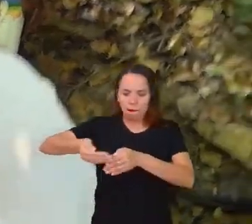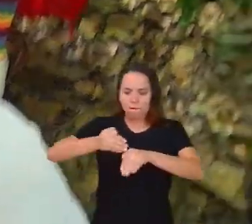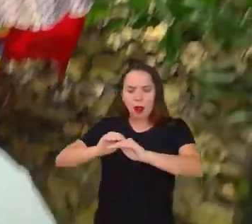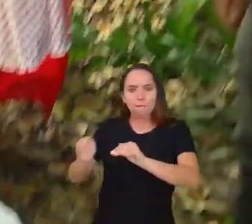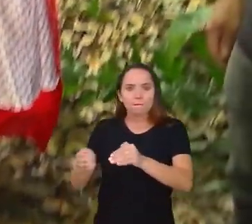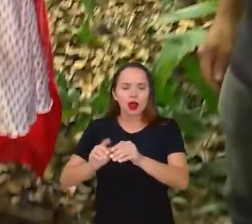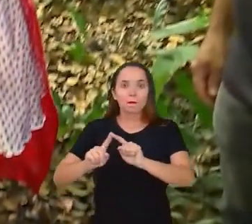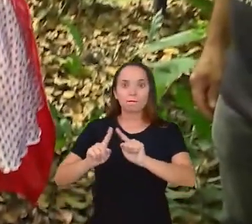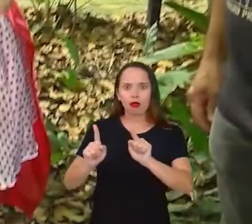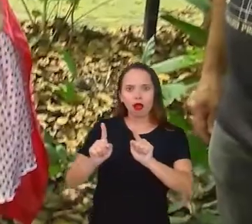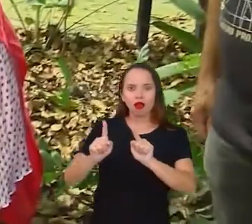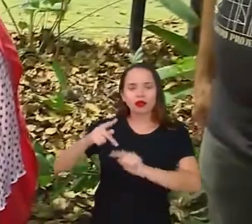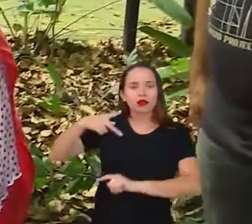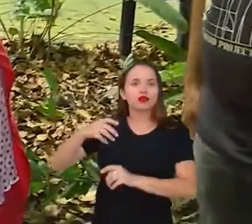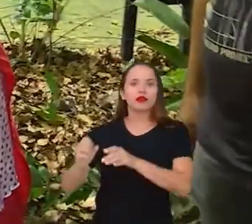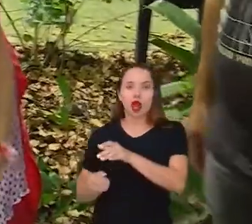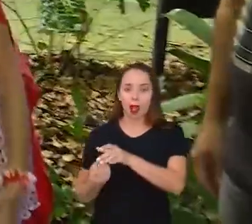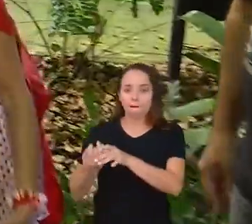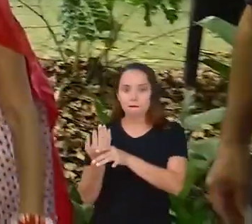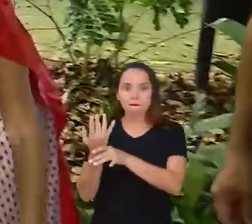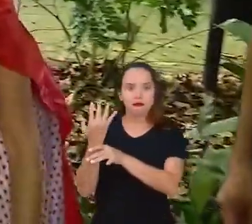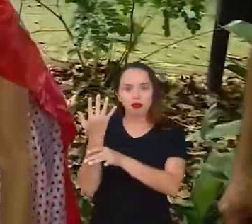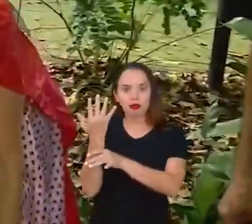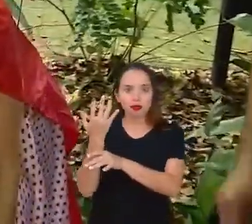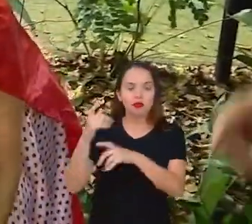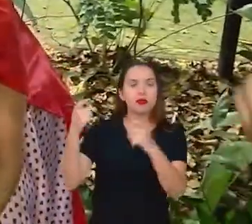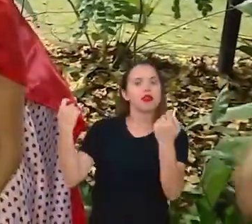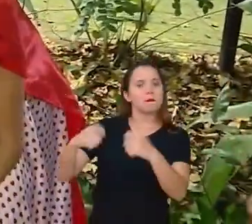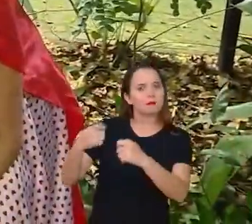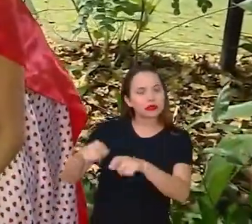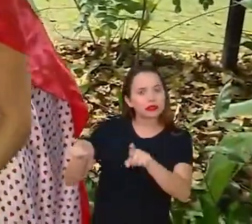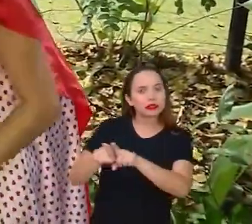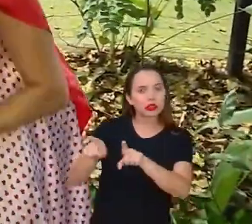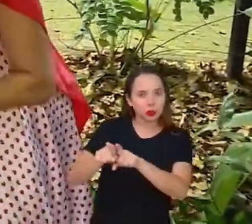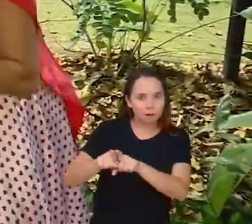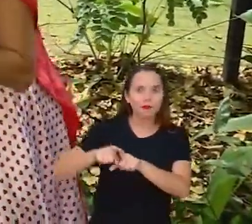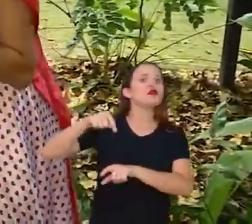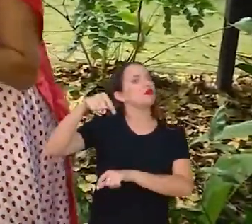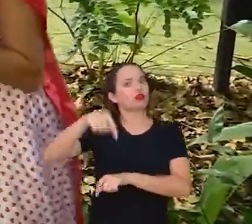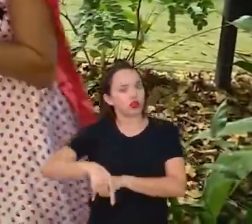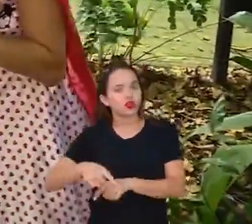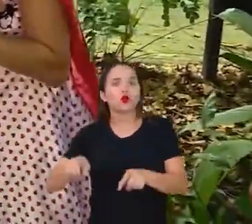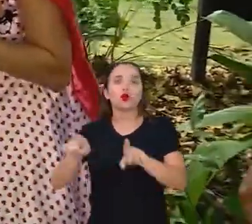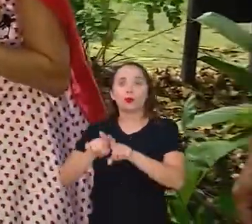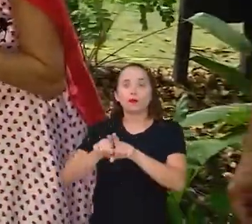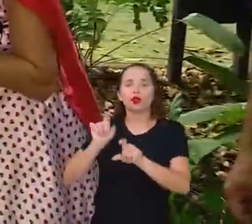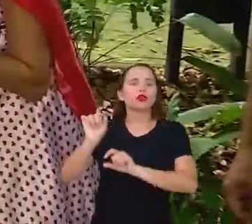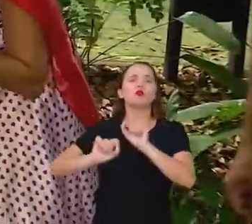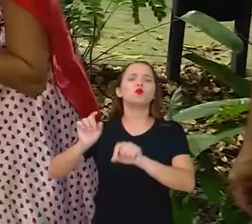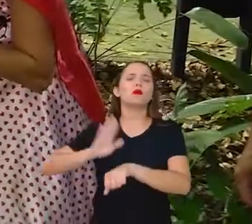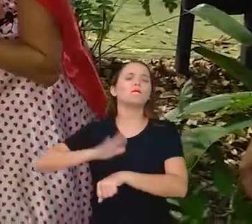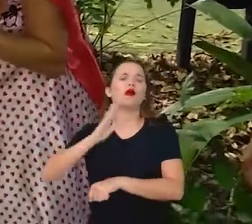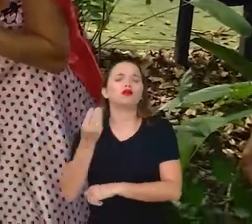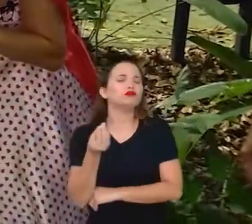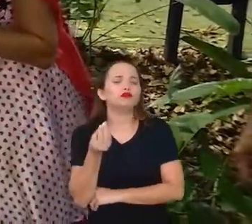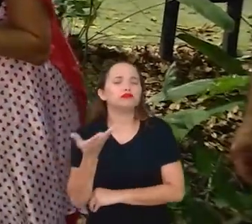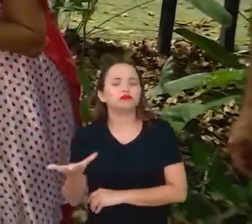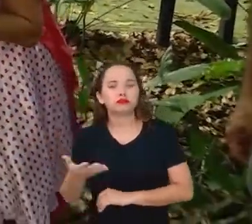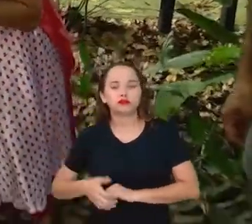a planta, além do substrato que a gente pegou aí do solo, ela precisa mais de quê? O que é que vocês